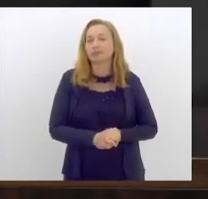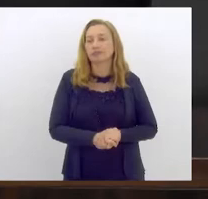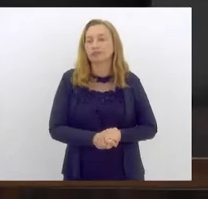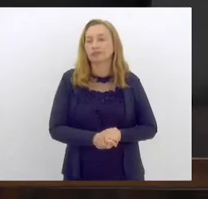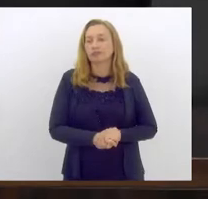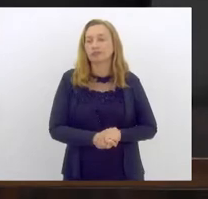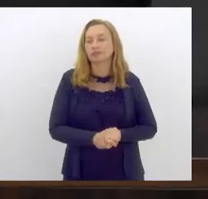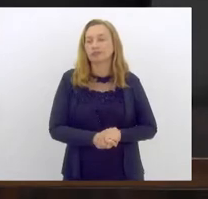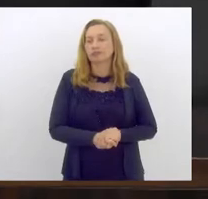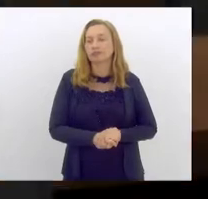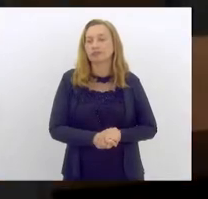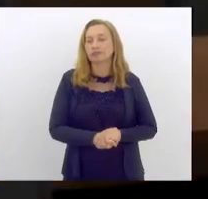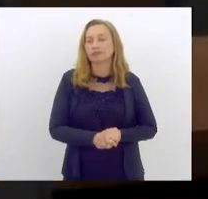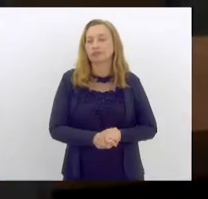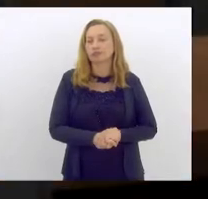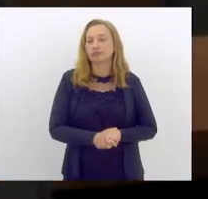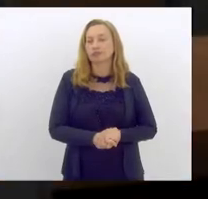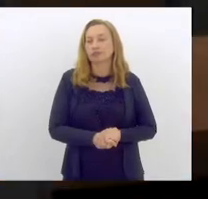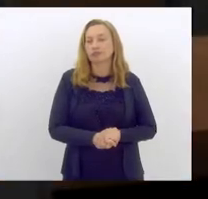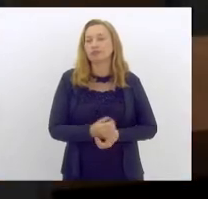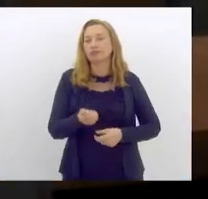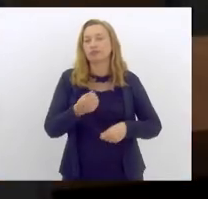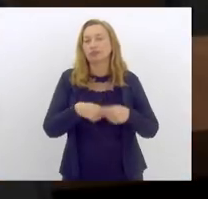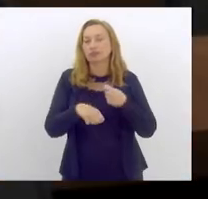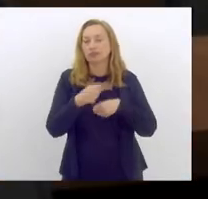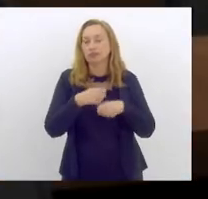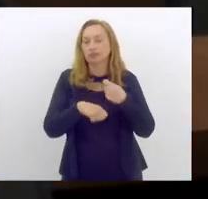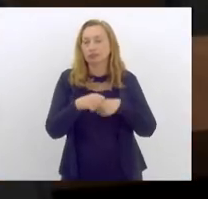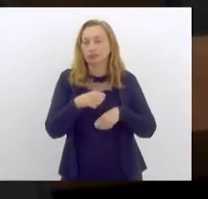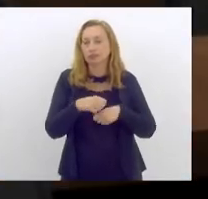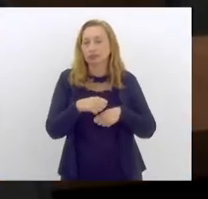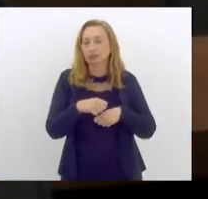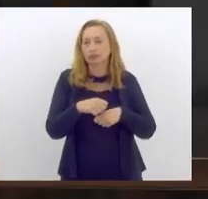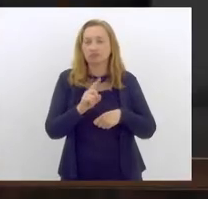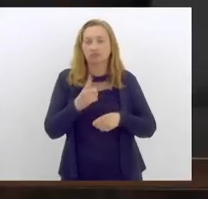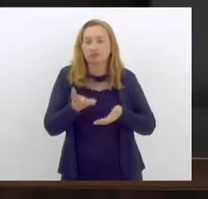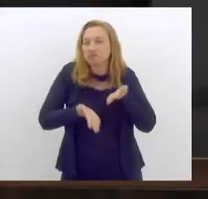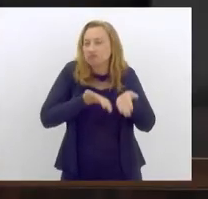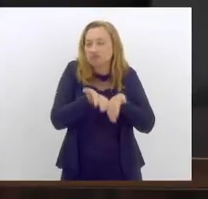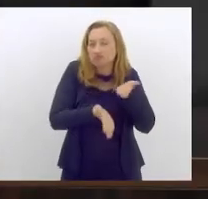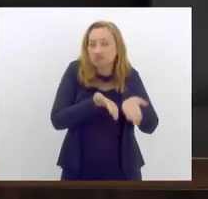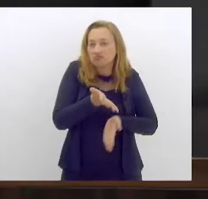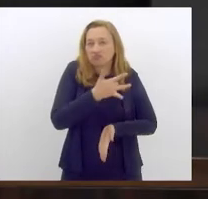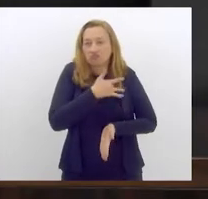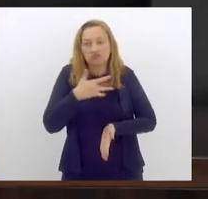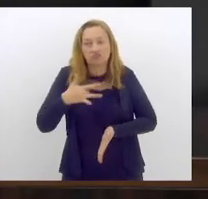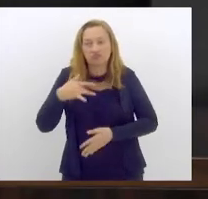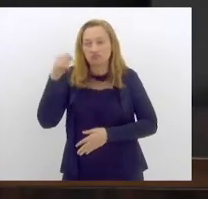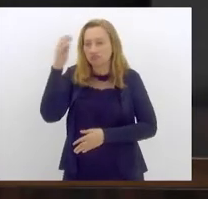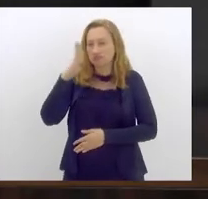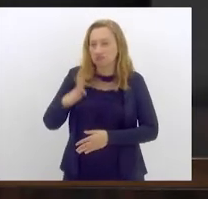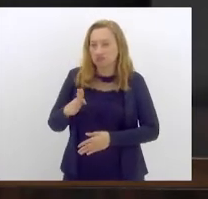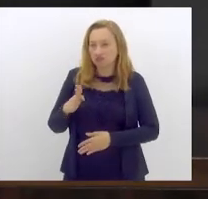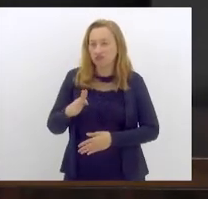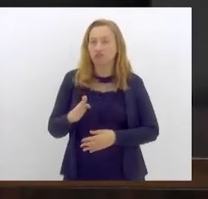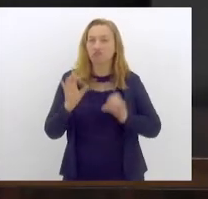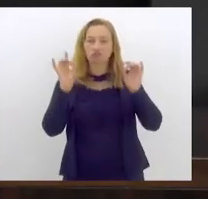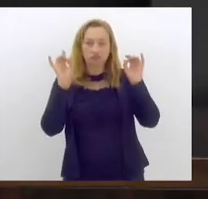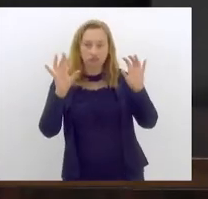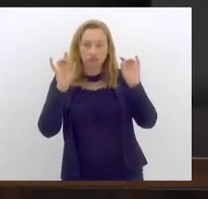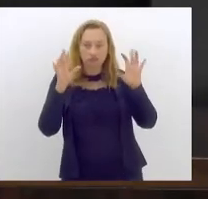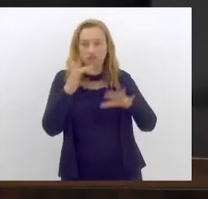escancarando que a atual administração Ela não cuida da saúde dos brasileiros especialmente